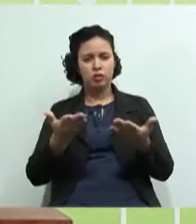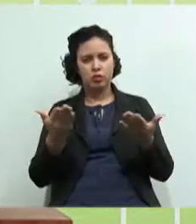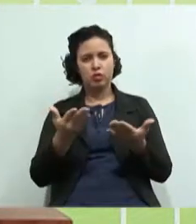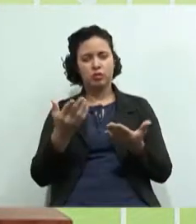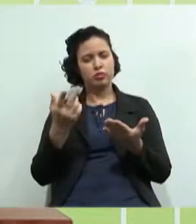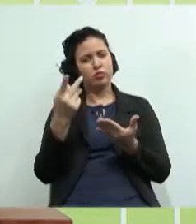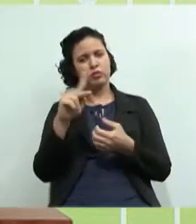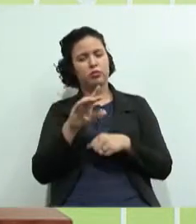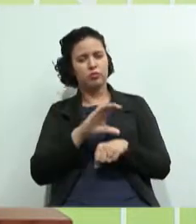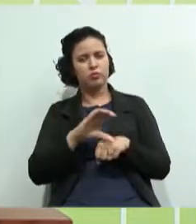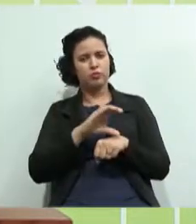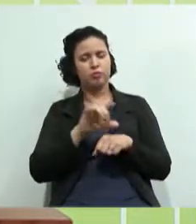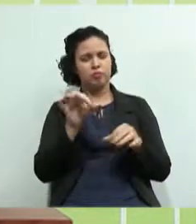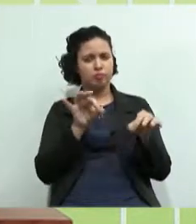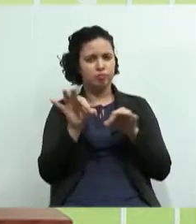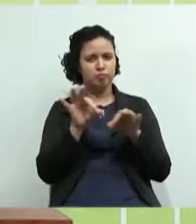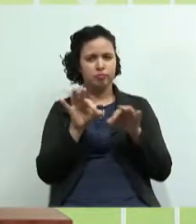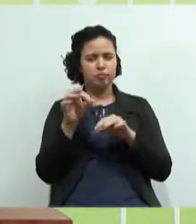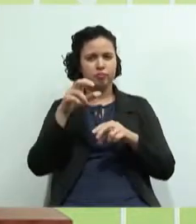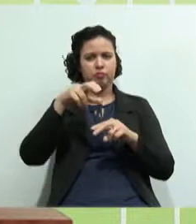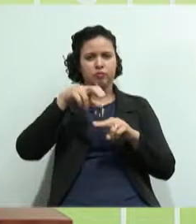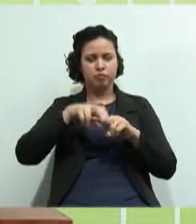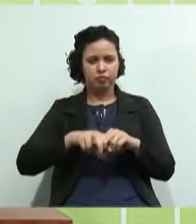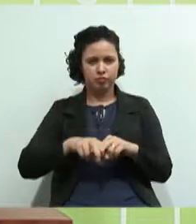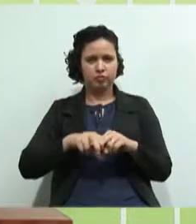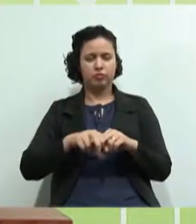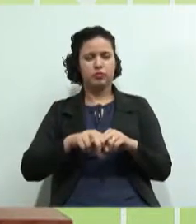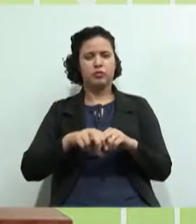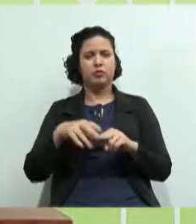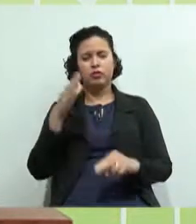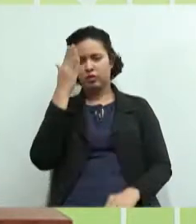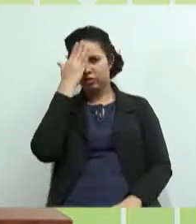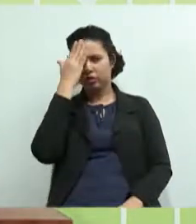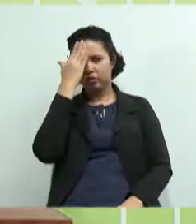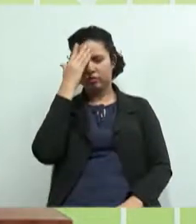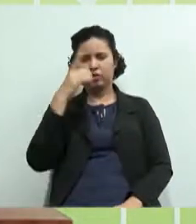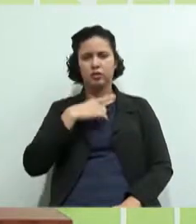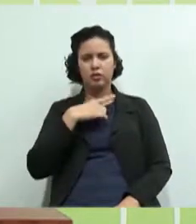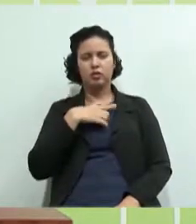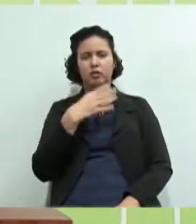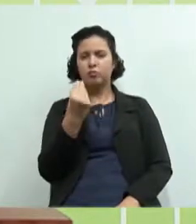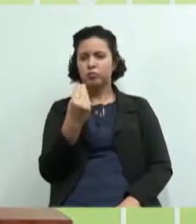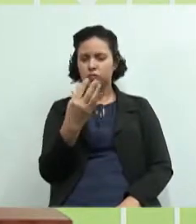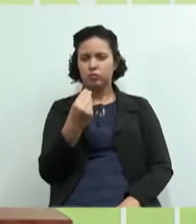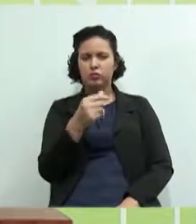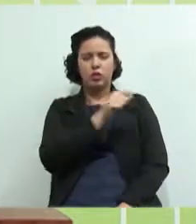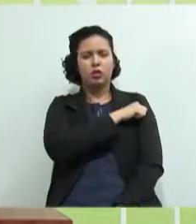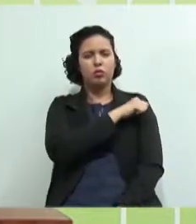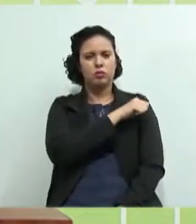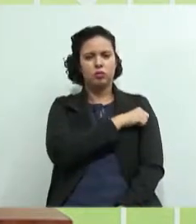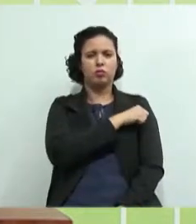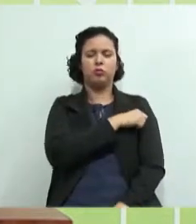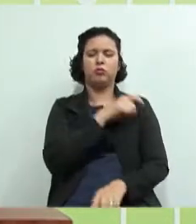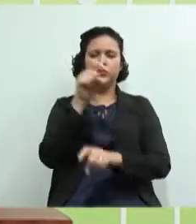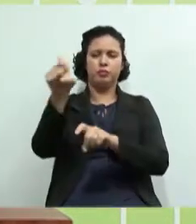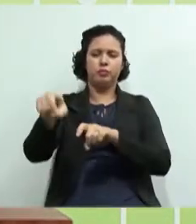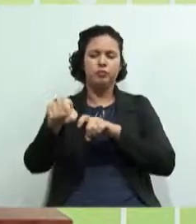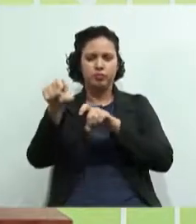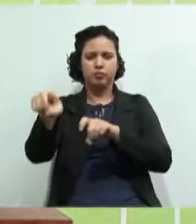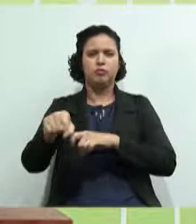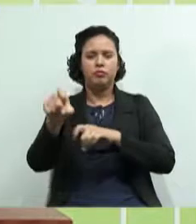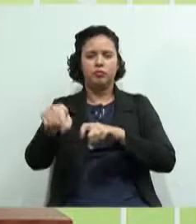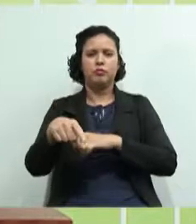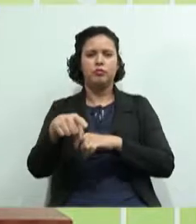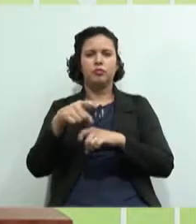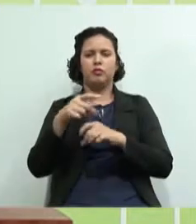de aula nesse momento. Nós sabemos que existem muitos alunos que vêm das linhas, não é verdade? Dos diversos locais aí do nosso estado de